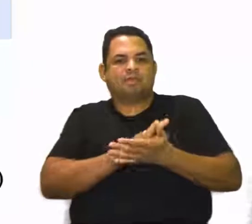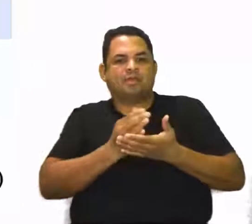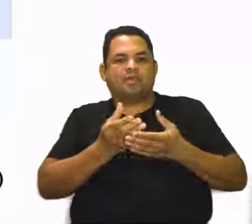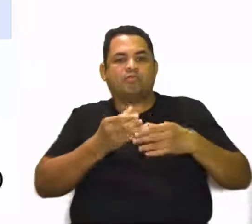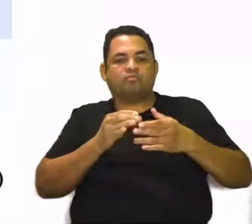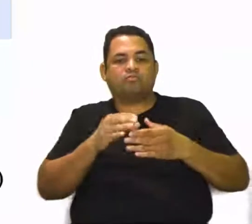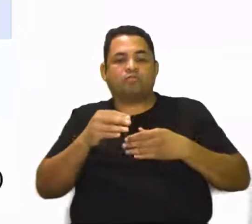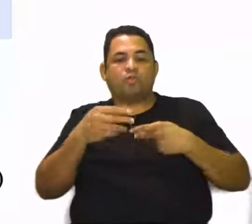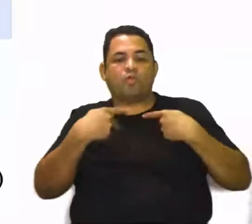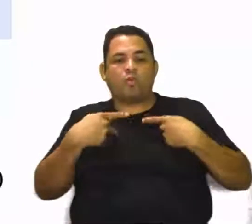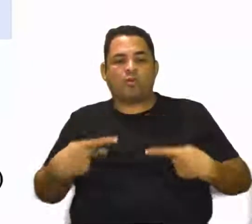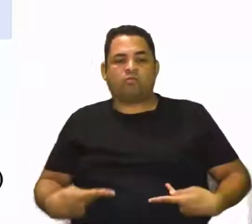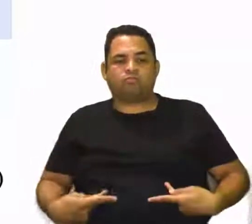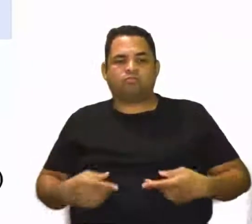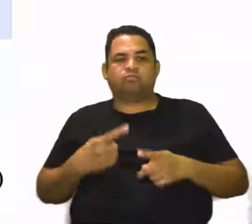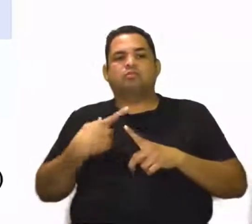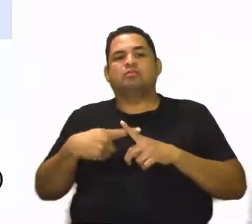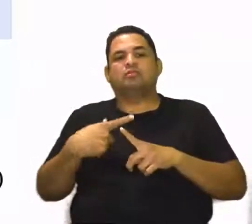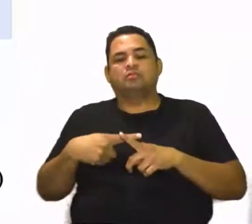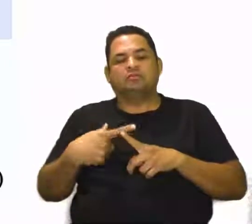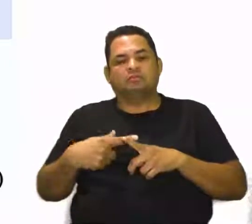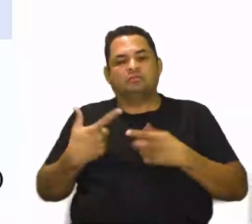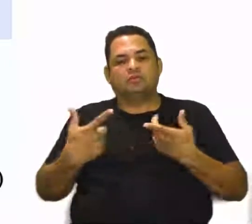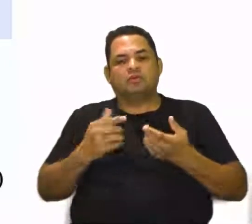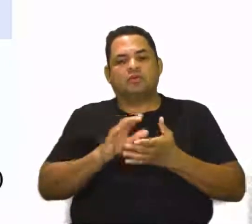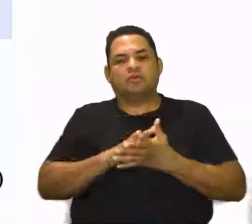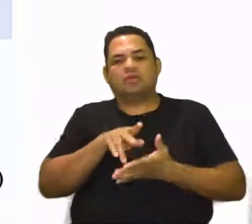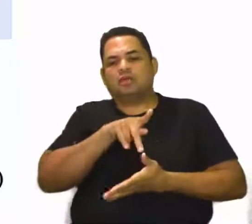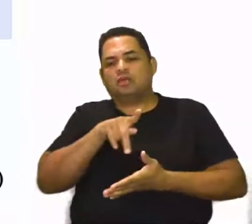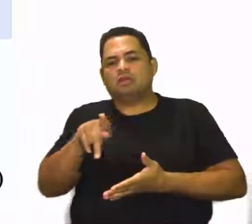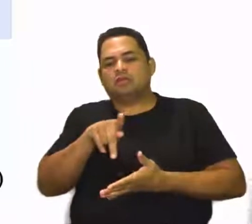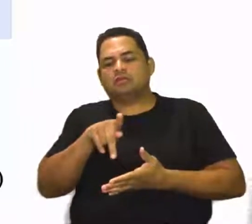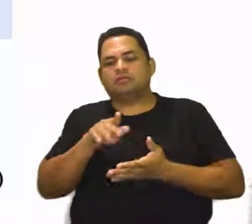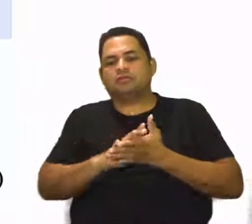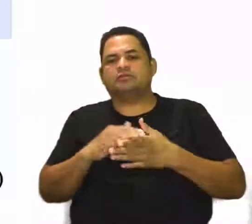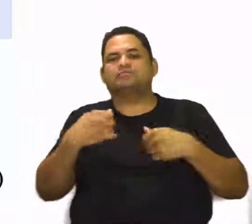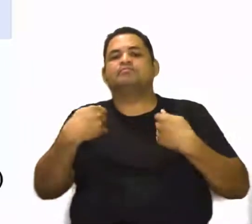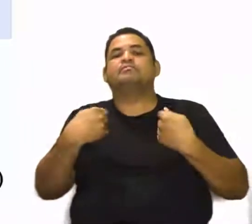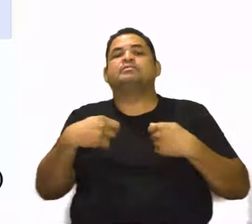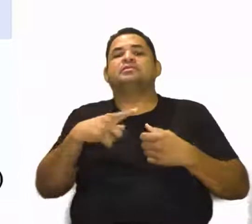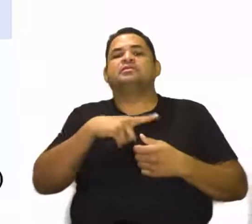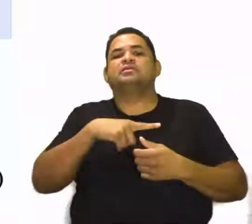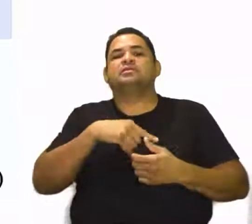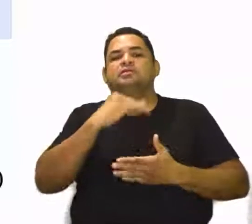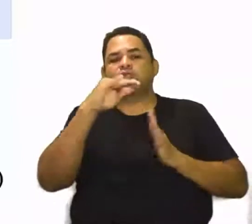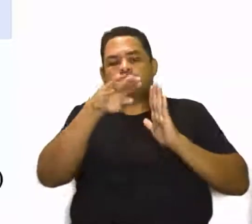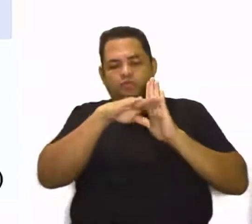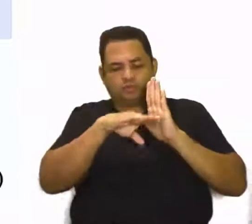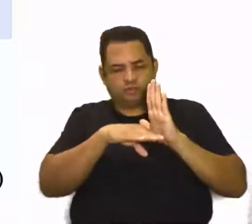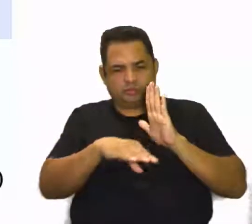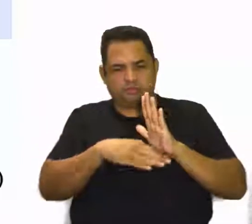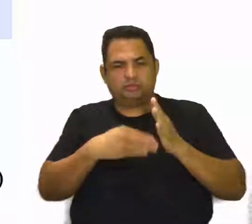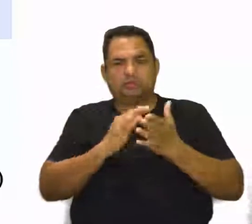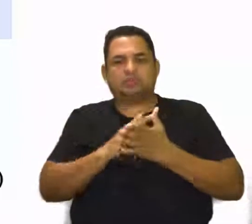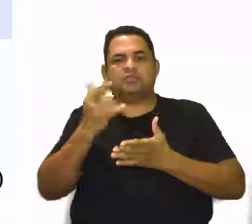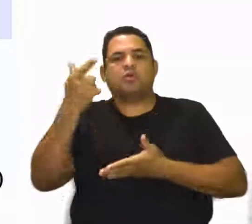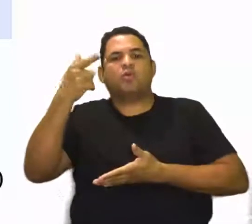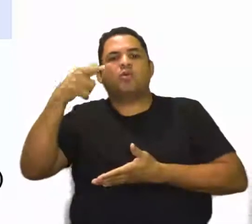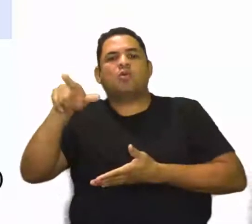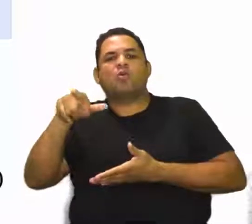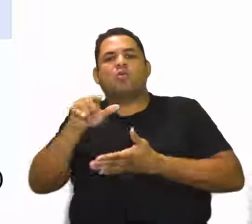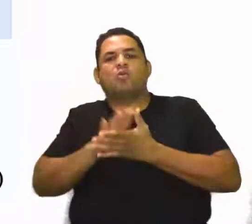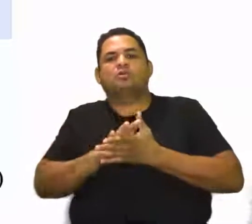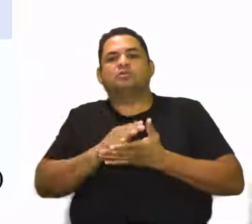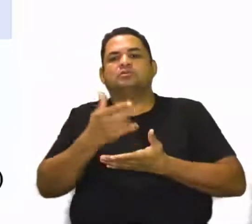corporal. Porque professora Iris, professora Elisângela tem que ter todas essas variáveis para que você consiga trabalhar a